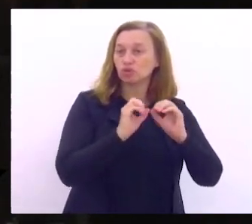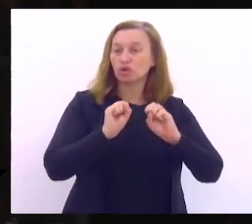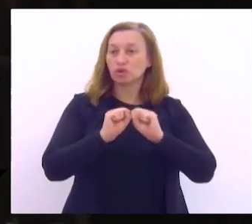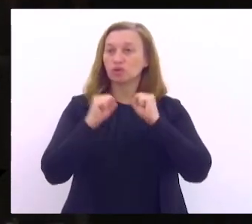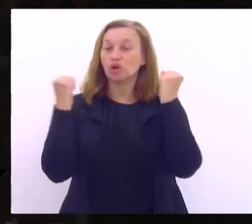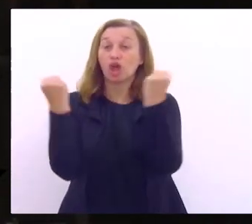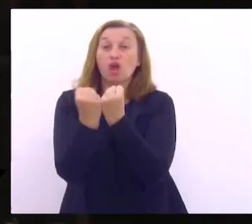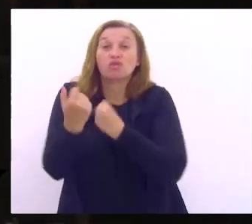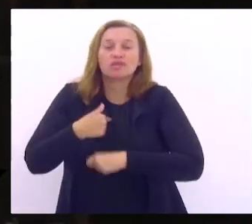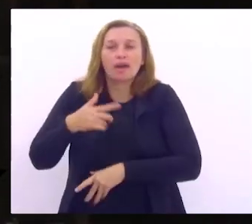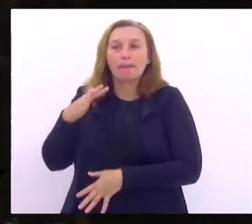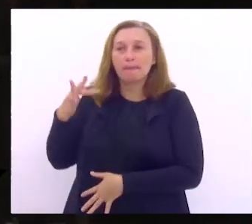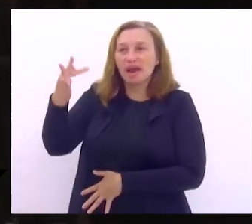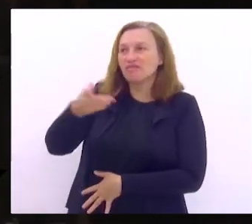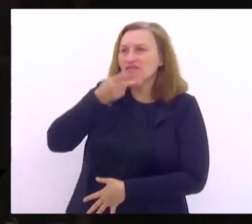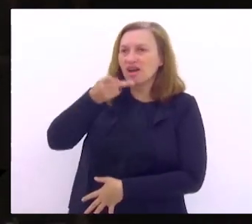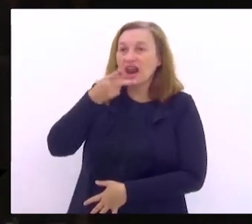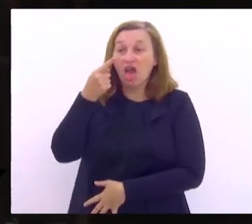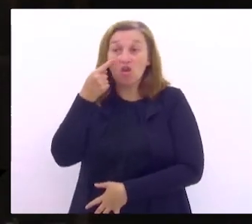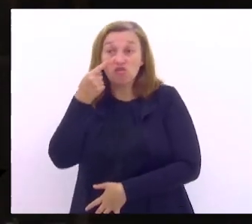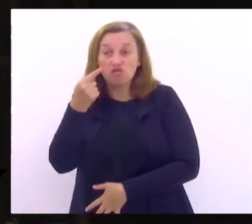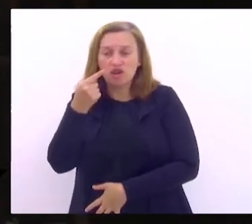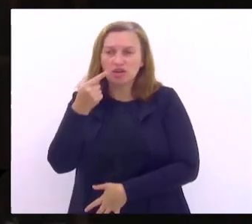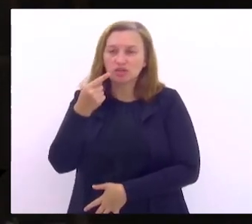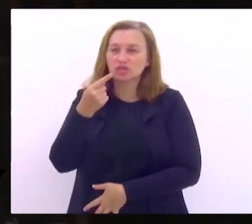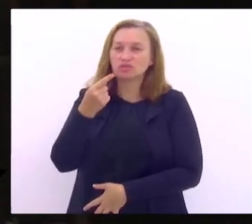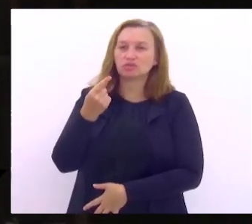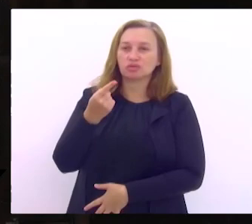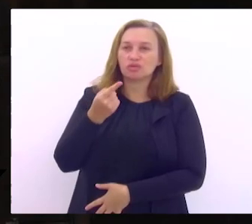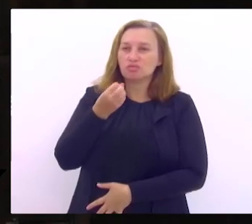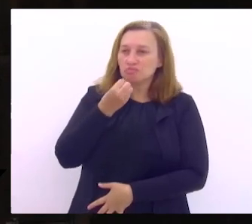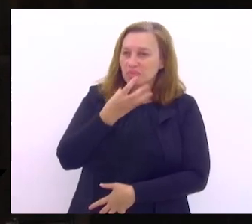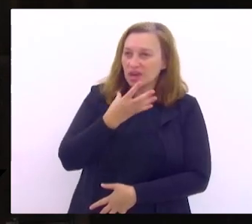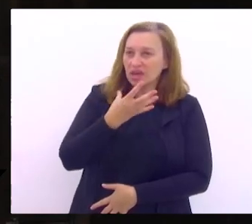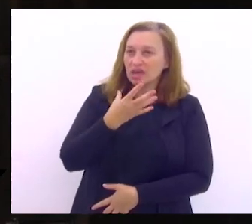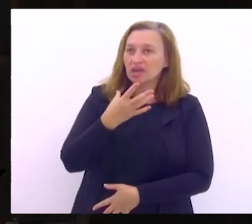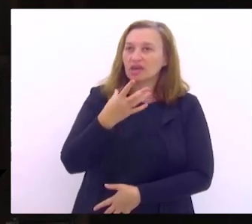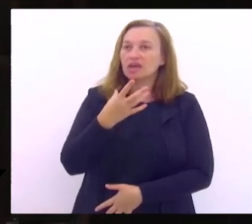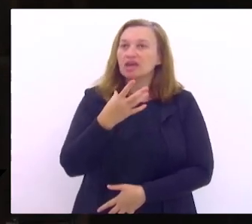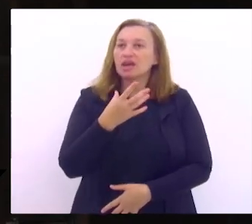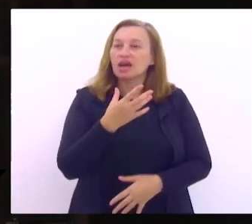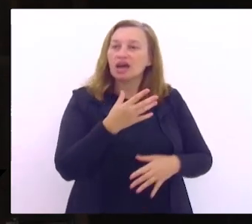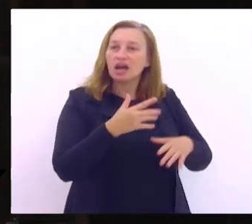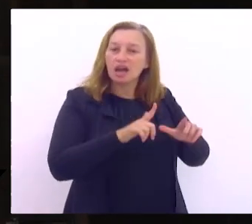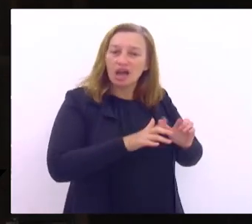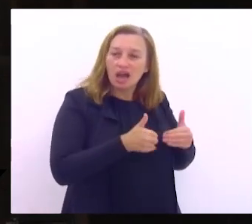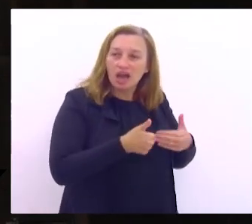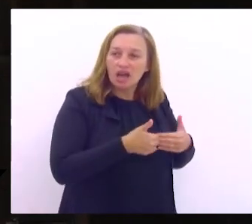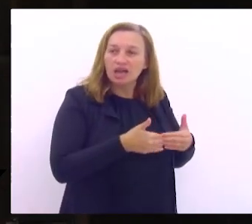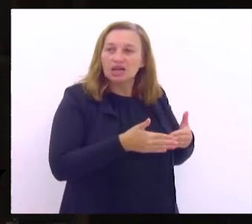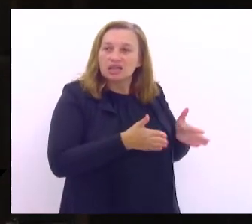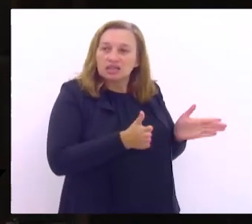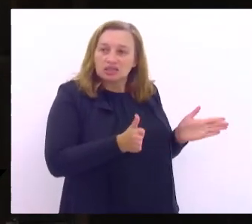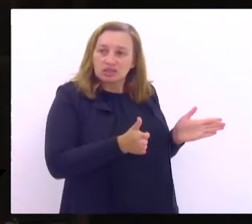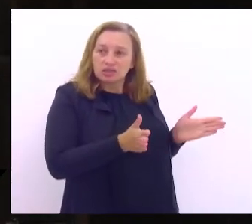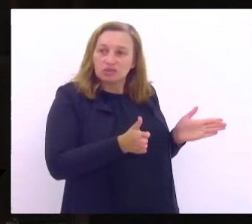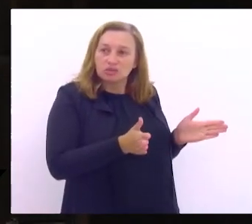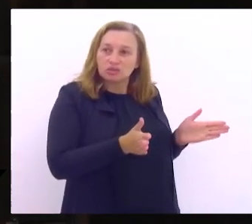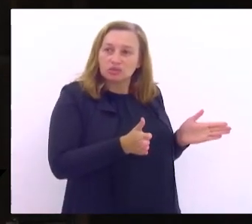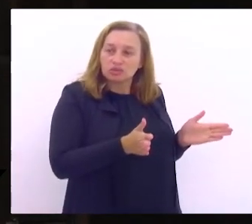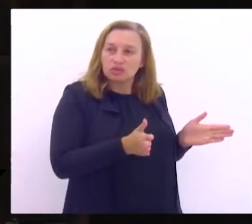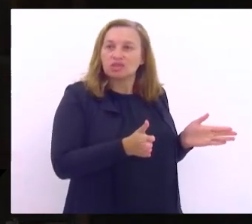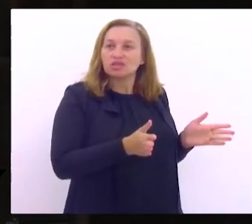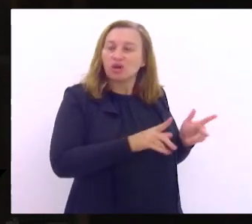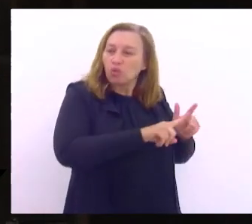muito breve, eu vou dizer que eu vejo com muito bons olhos a restauração e a revitalização, a reconstrução,